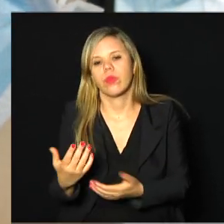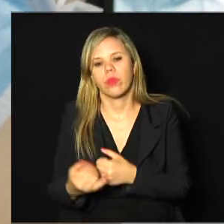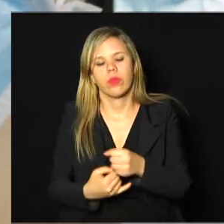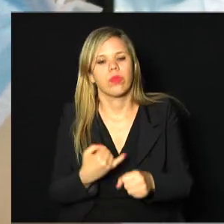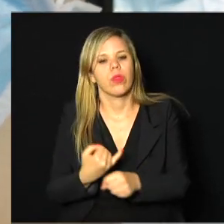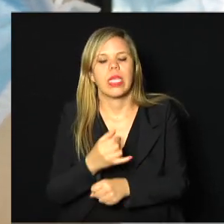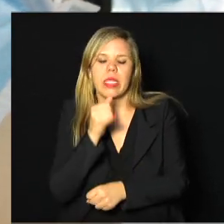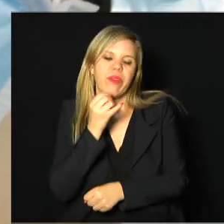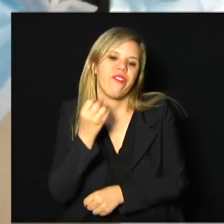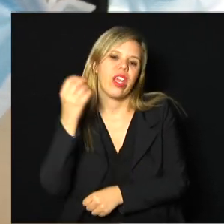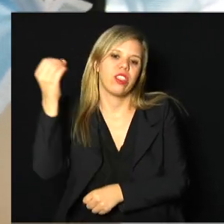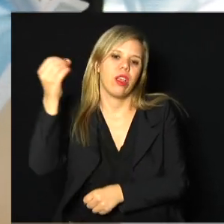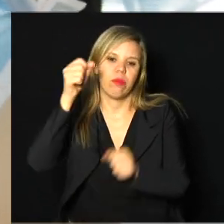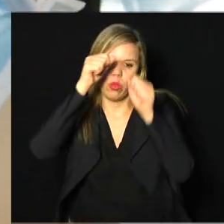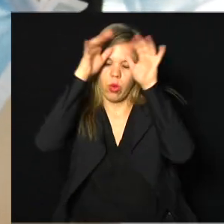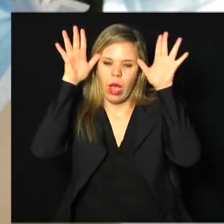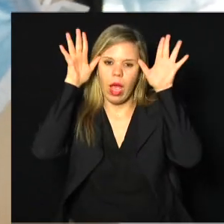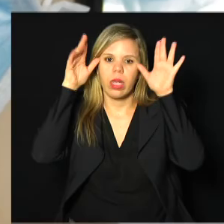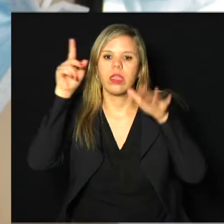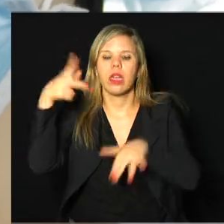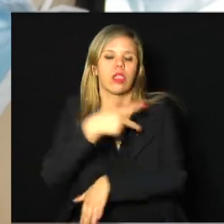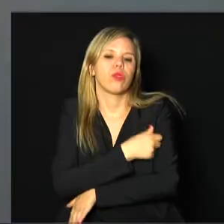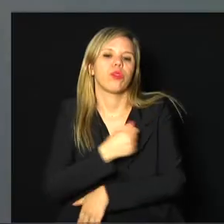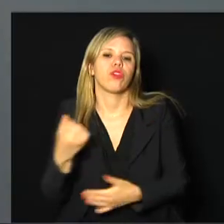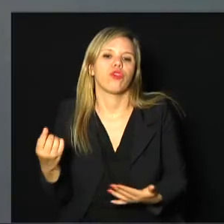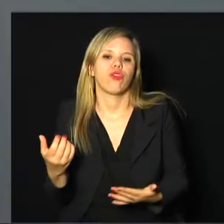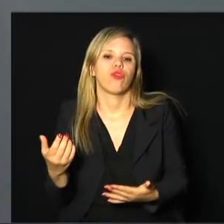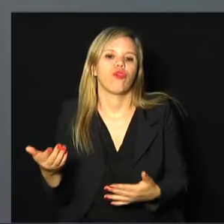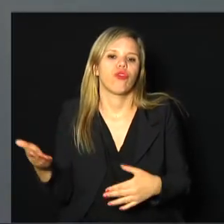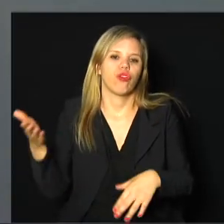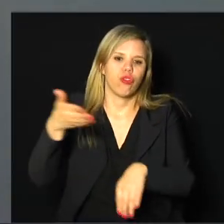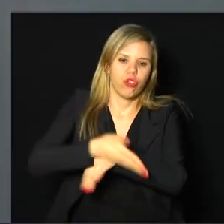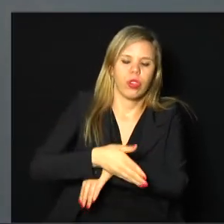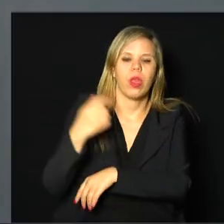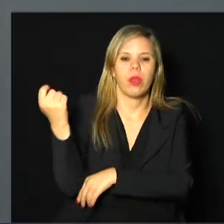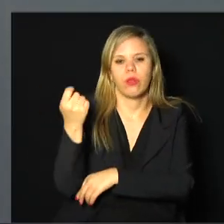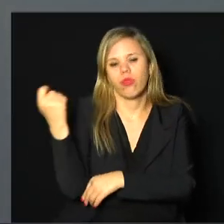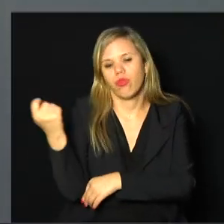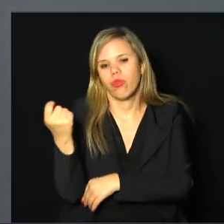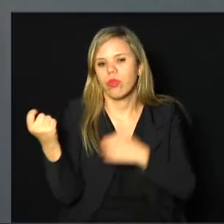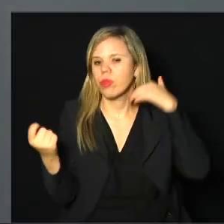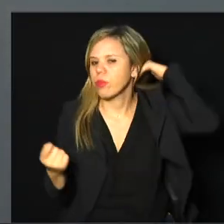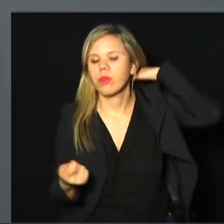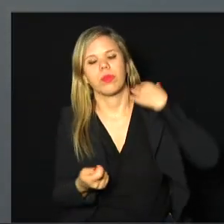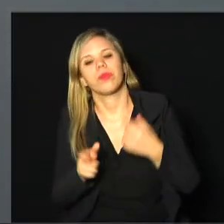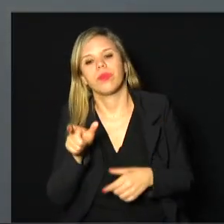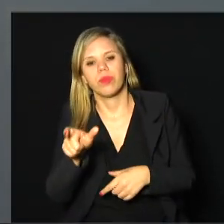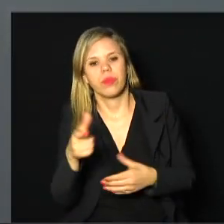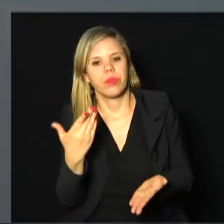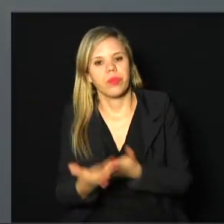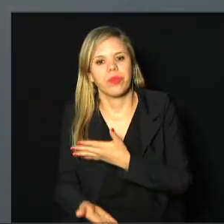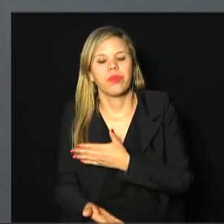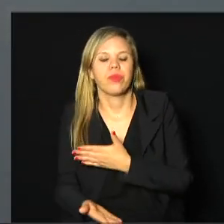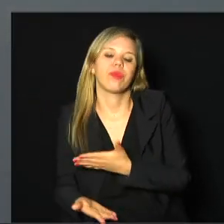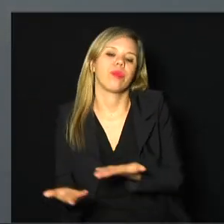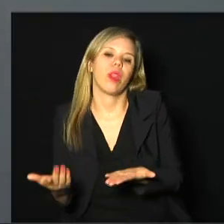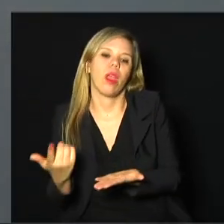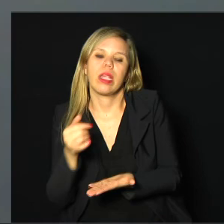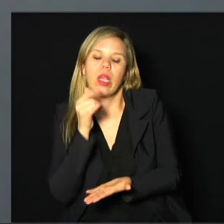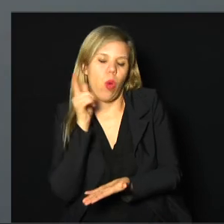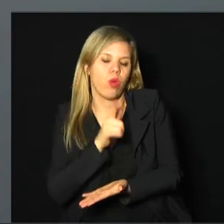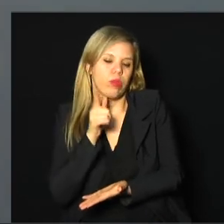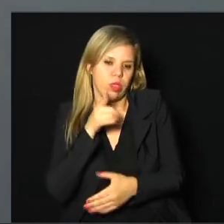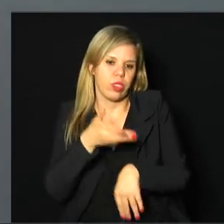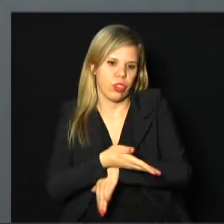Então, mesmo que eu viajei para o Acre também, uma vacina lá, e agora eu estou em Porto Alegre, né, e a minha carteira se perdeu nesse caminho,